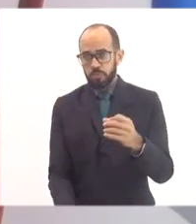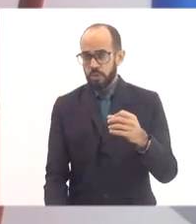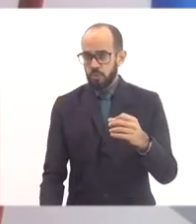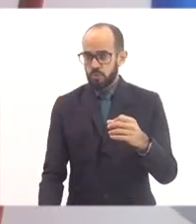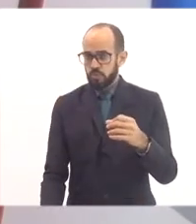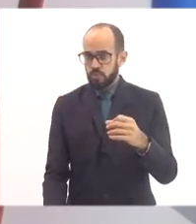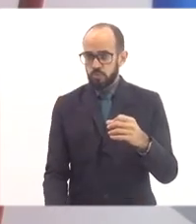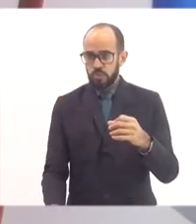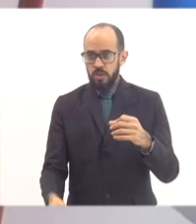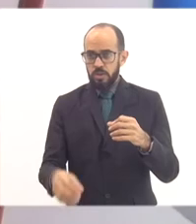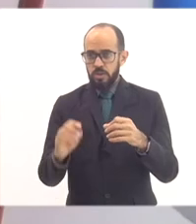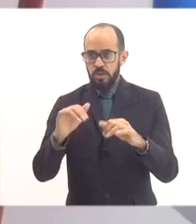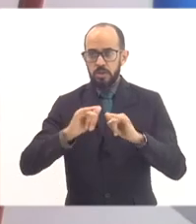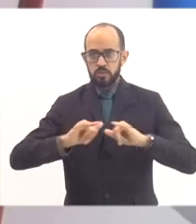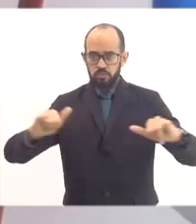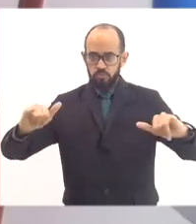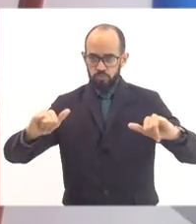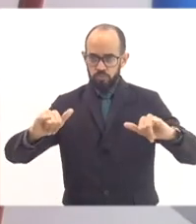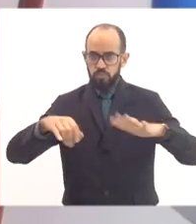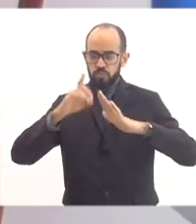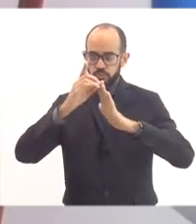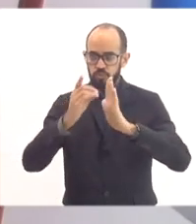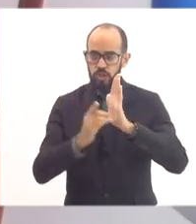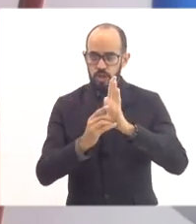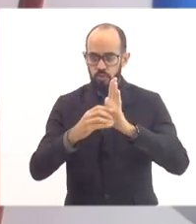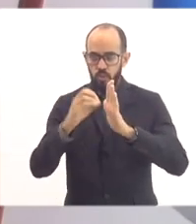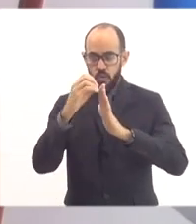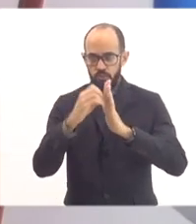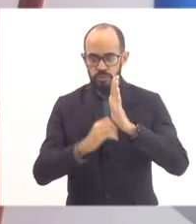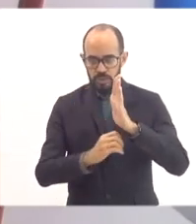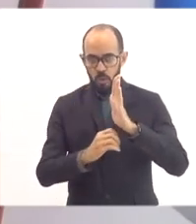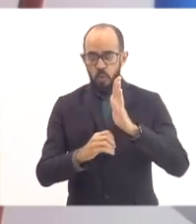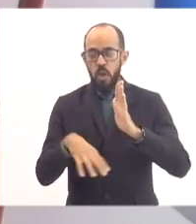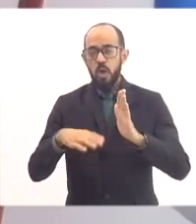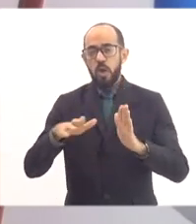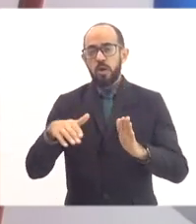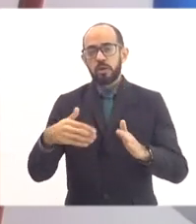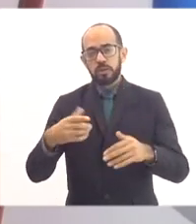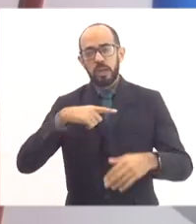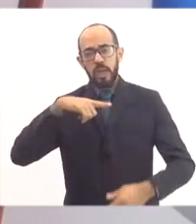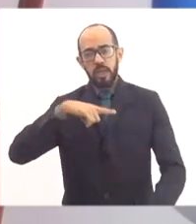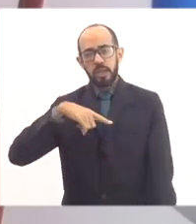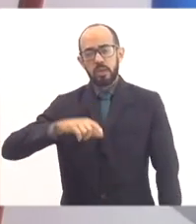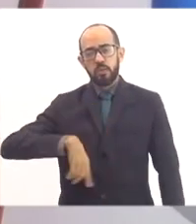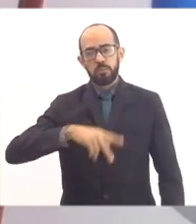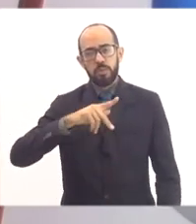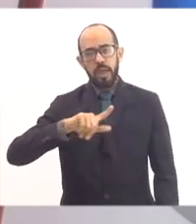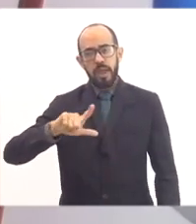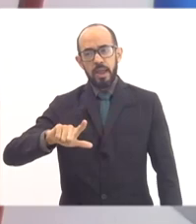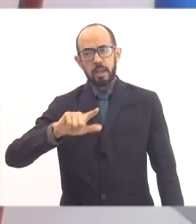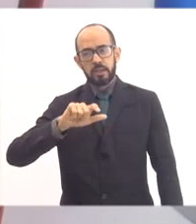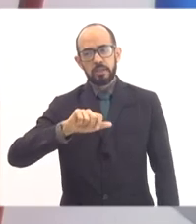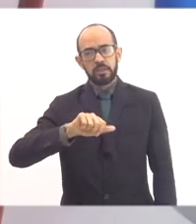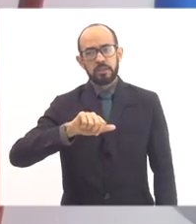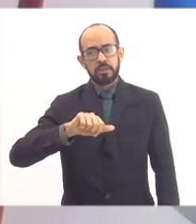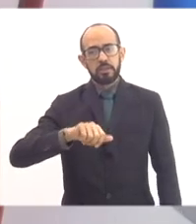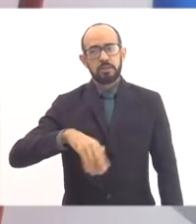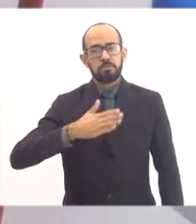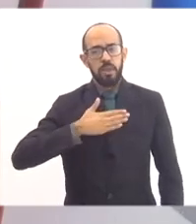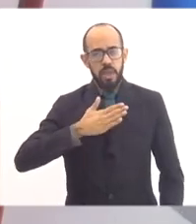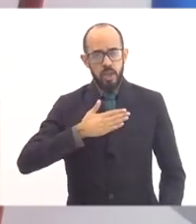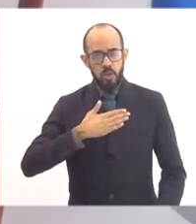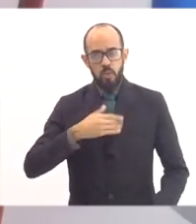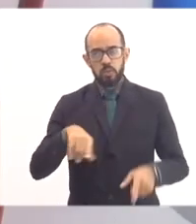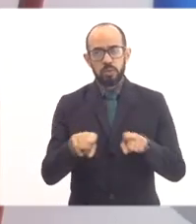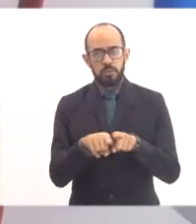do Diário Oficial, por mais estapafúrdio que isso possa parecer. Também existe um projeto de lei, que é o 2618 de 2020, de minha autoria e